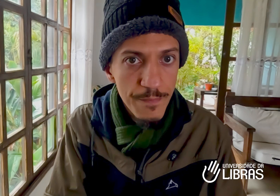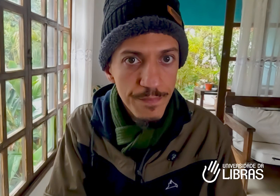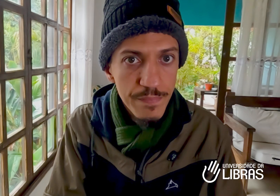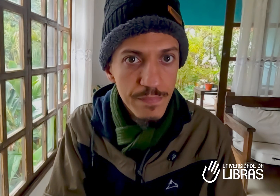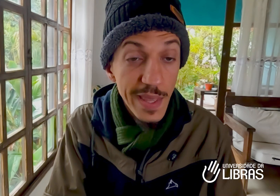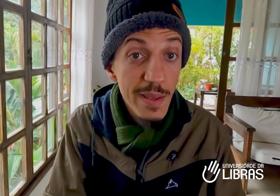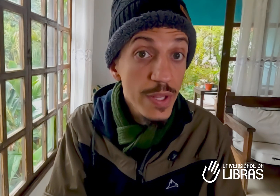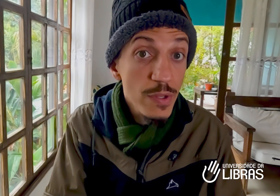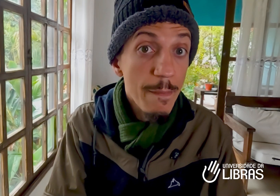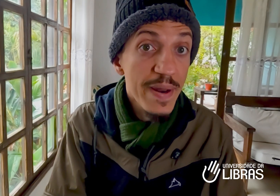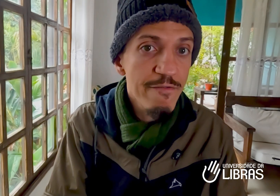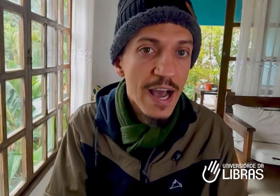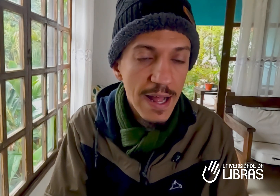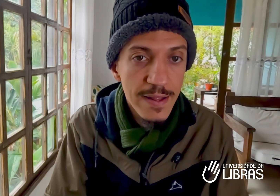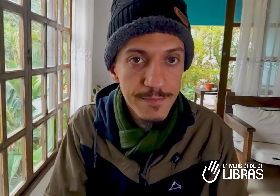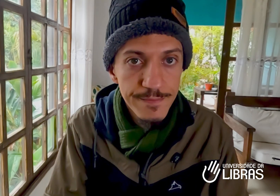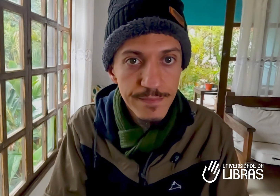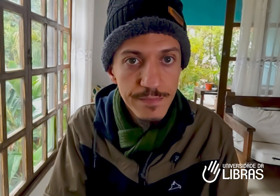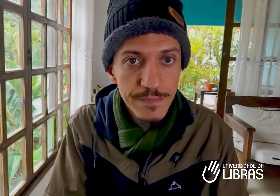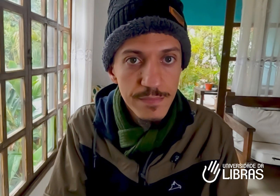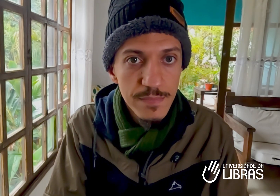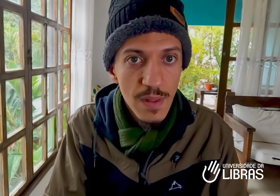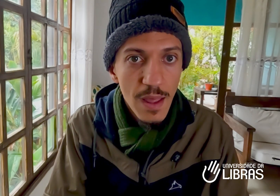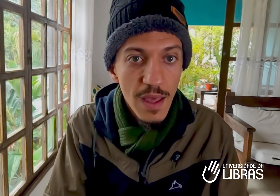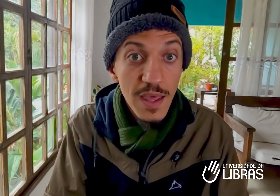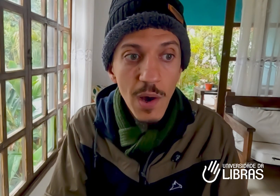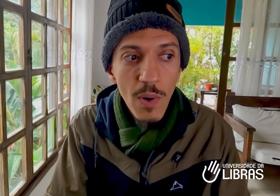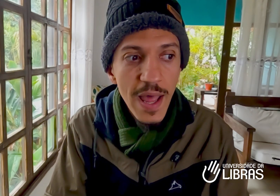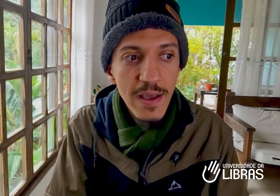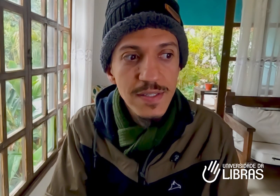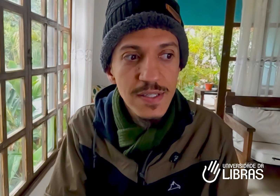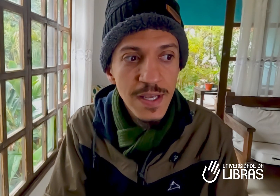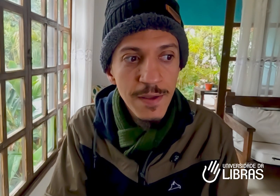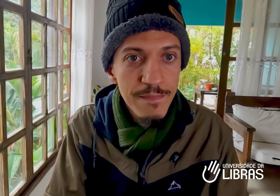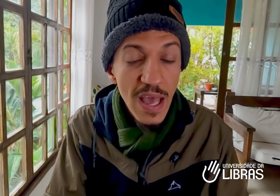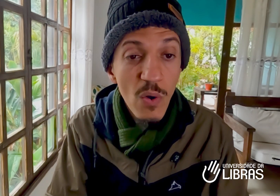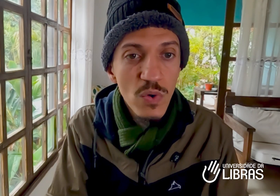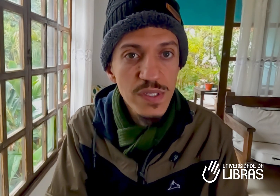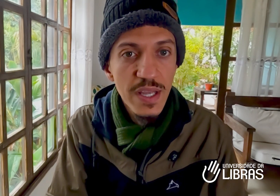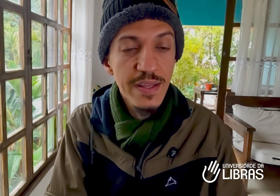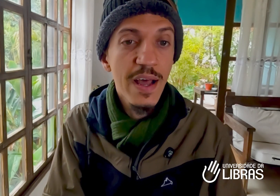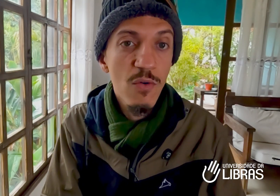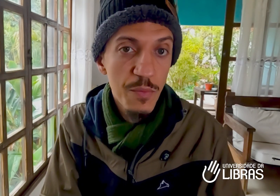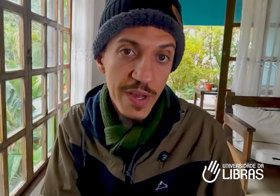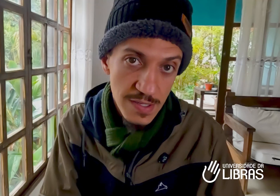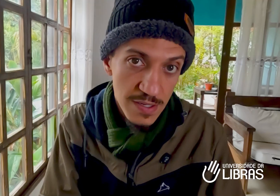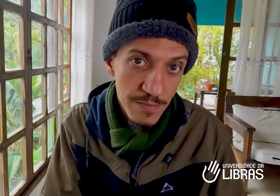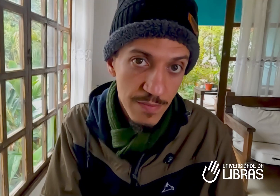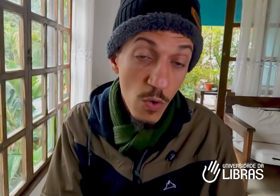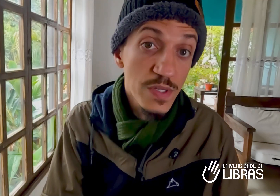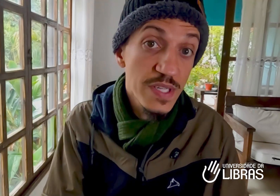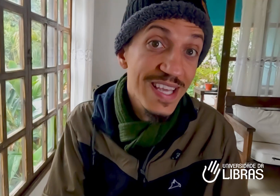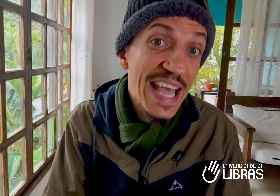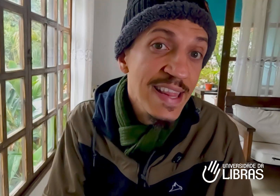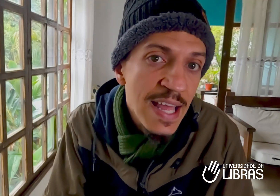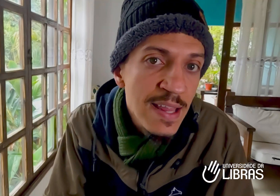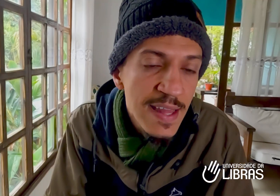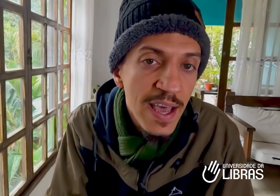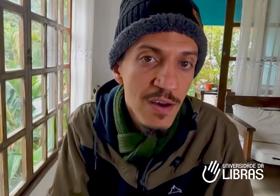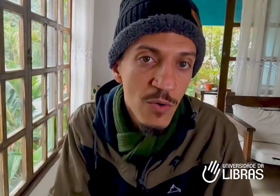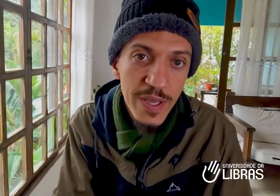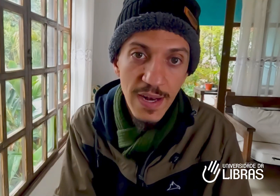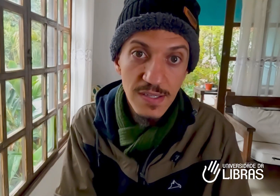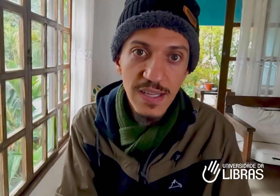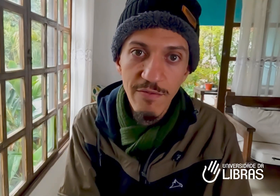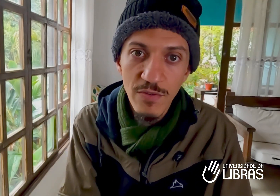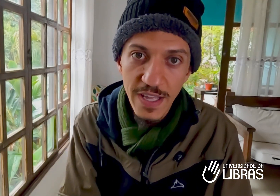profunda e muito abreviada. E eu olhei assim, eu consegui ter a comunicação. Eu consegui entender